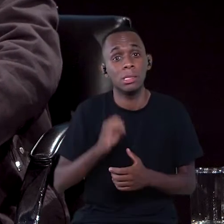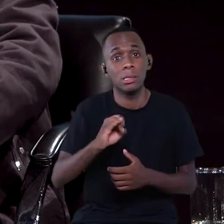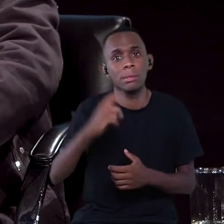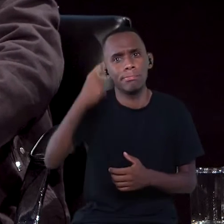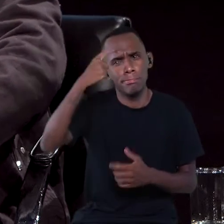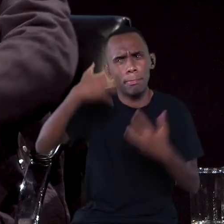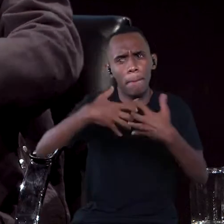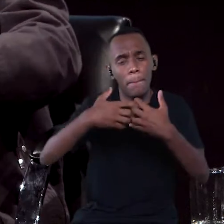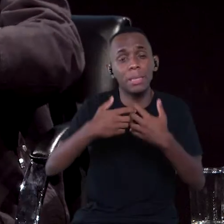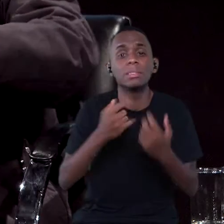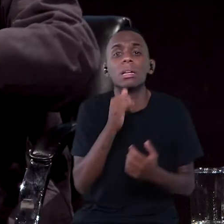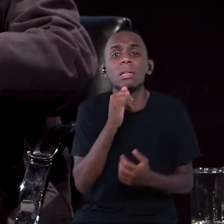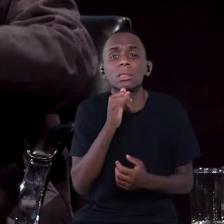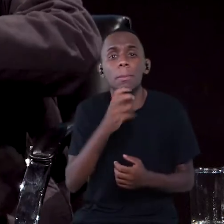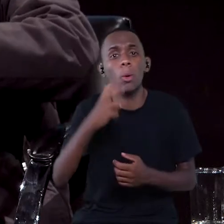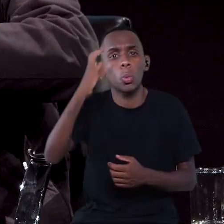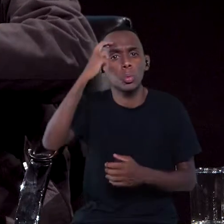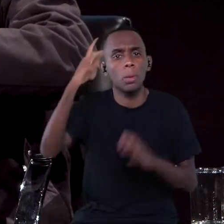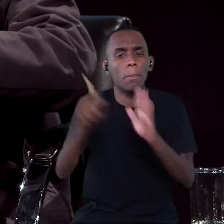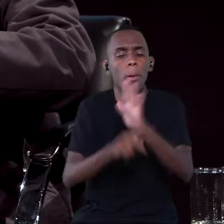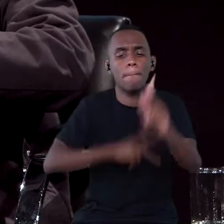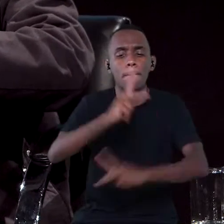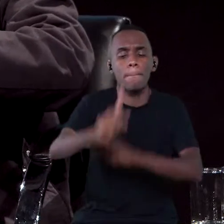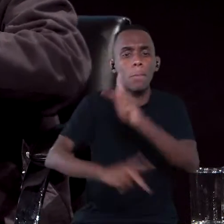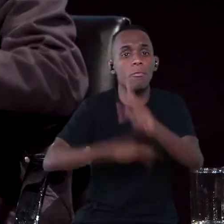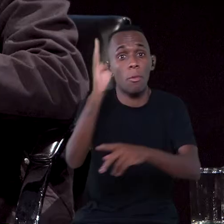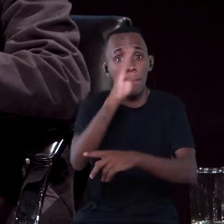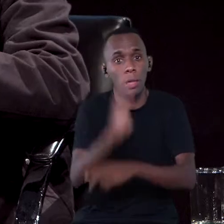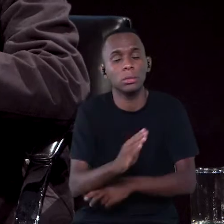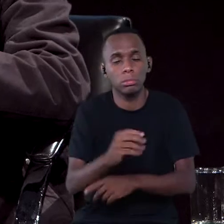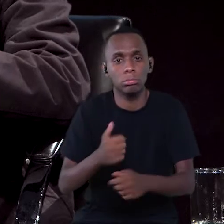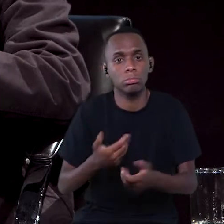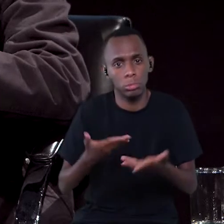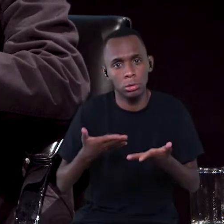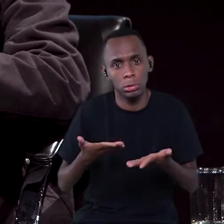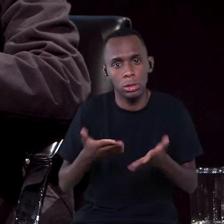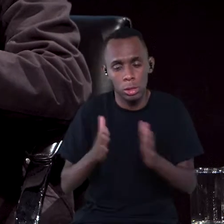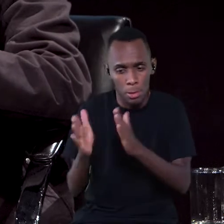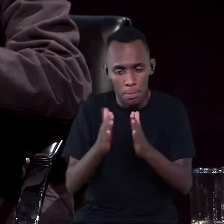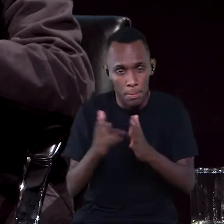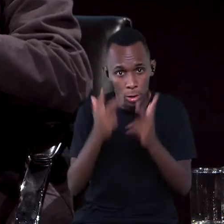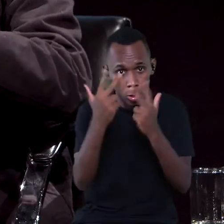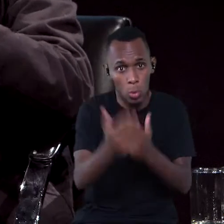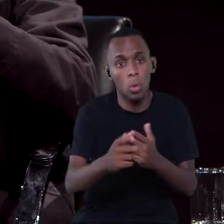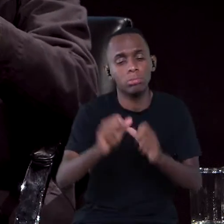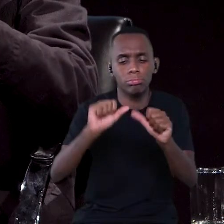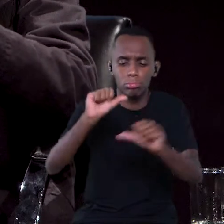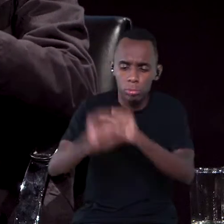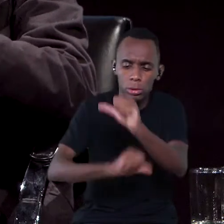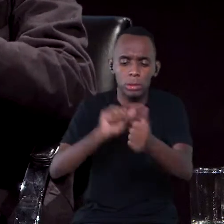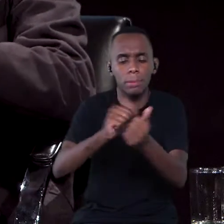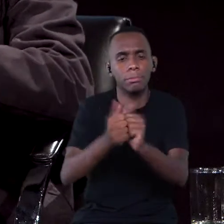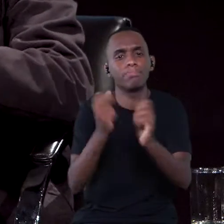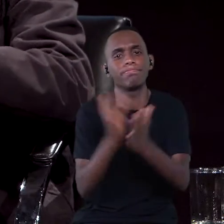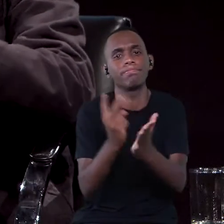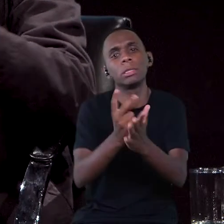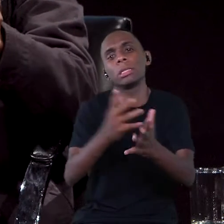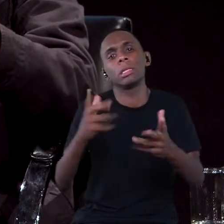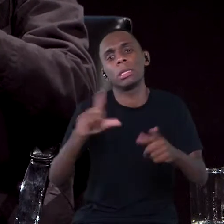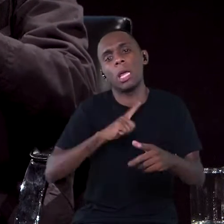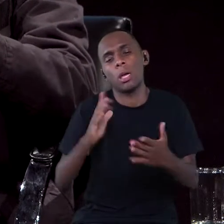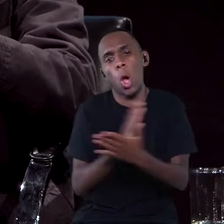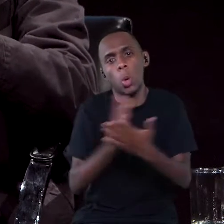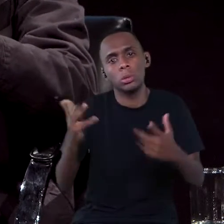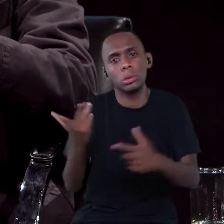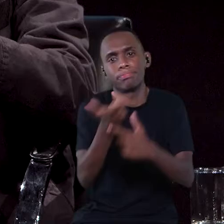Se a gente pensa, por exemplo, nas culturas populares do Brasil, né, nesse mesmo período, elas estão se readaptando o tempo inteiro. Né? Você tem artistas